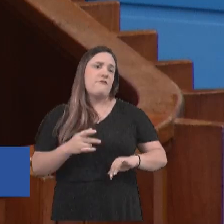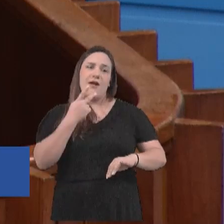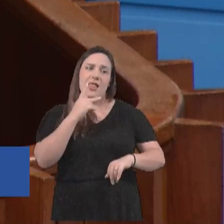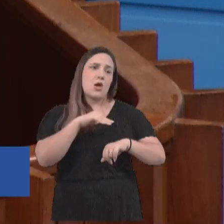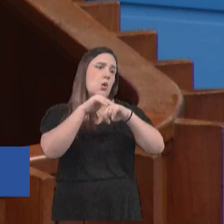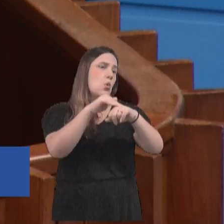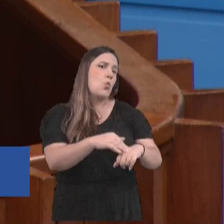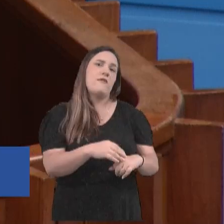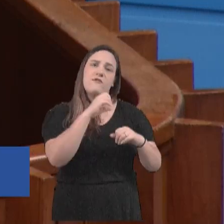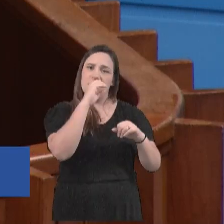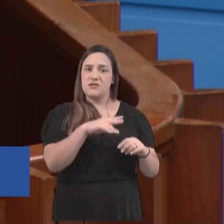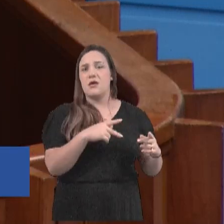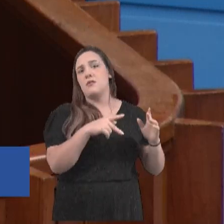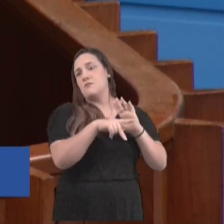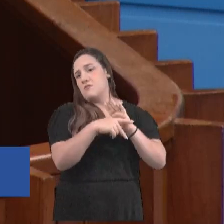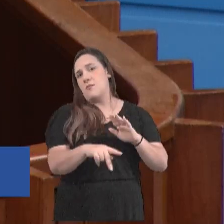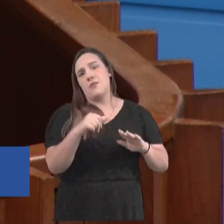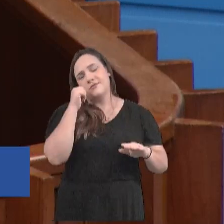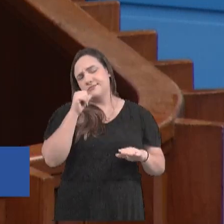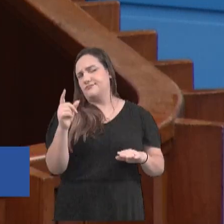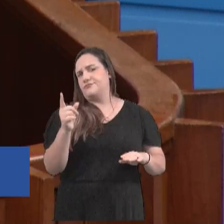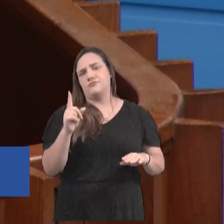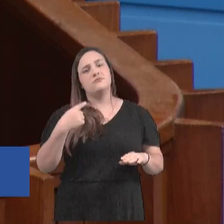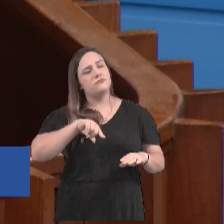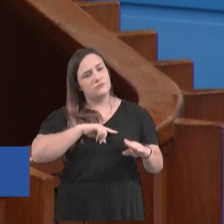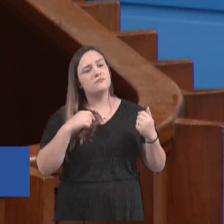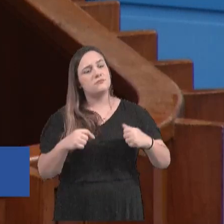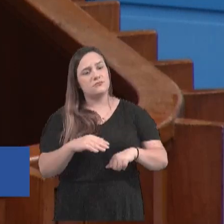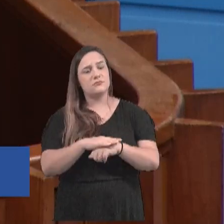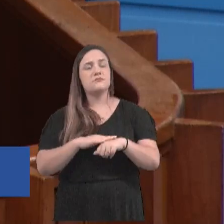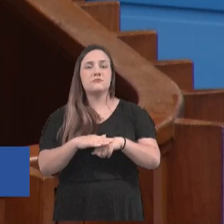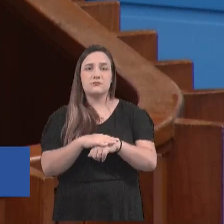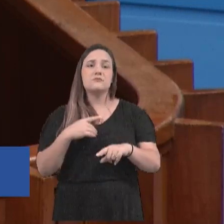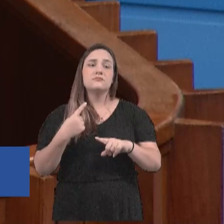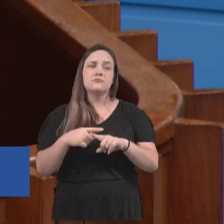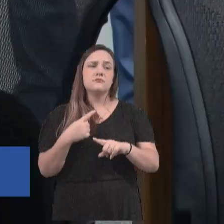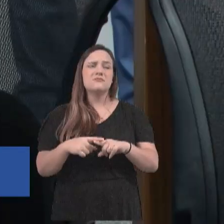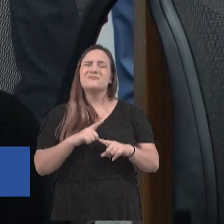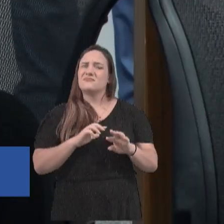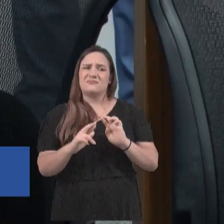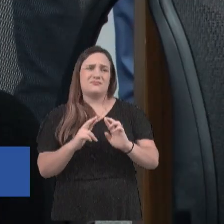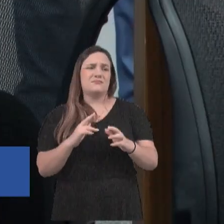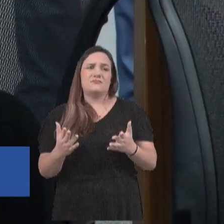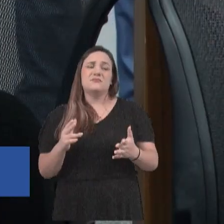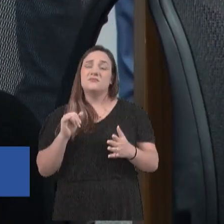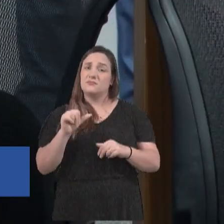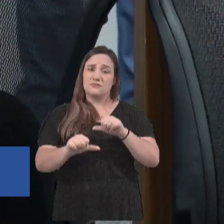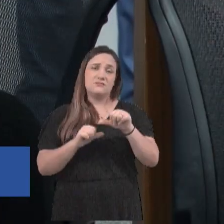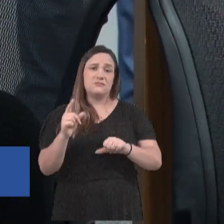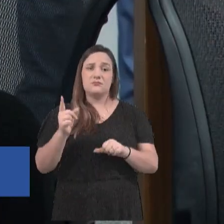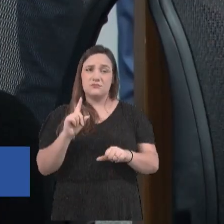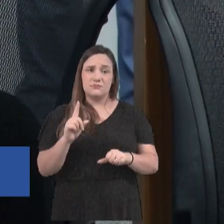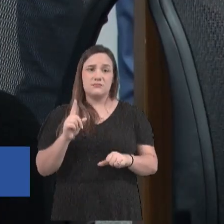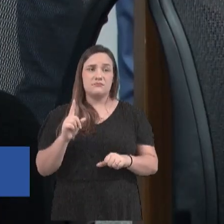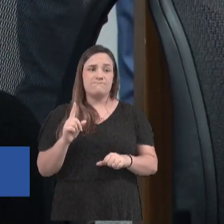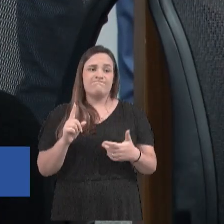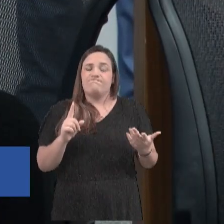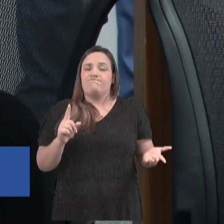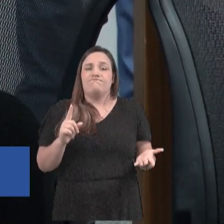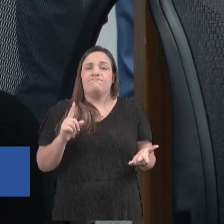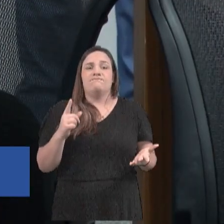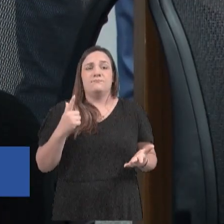precisamos conversar sobre isso. Por que nós temos essas relações? Se a gente não mudar essas relações, não vai